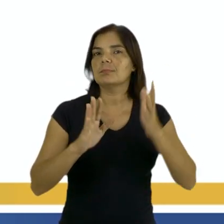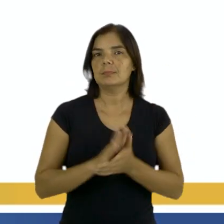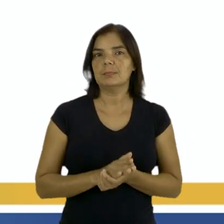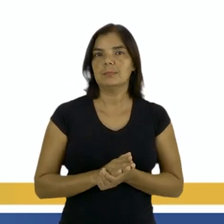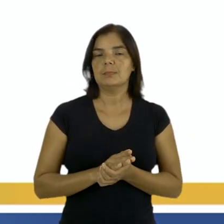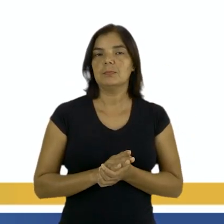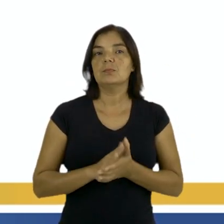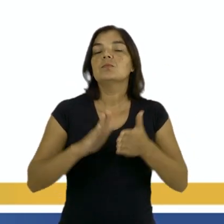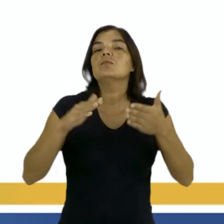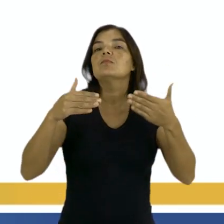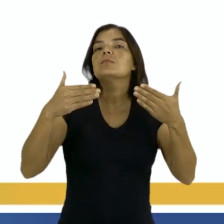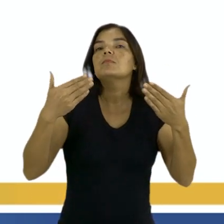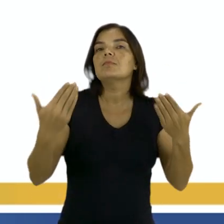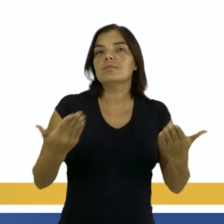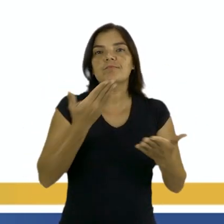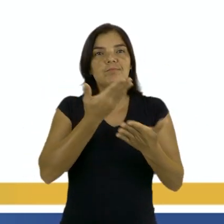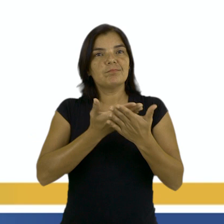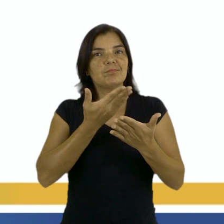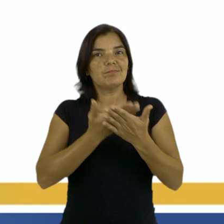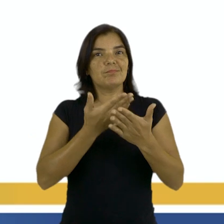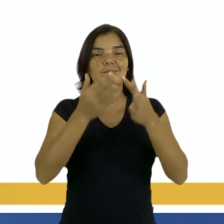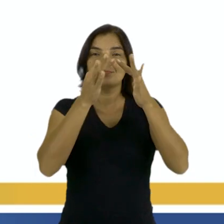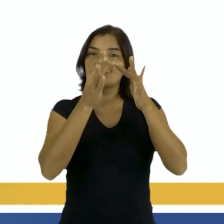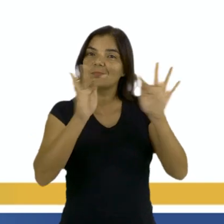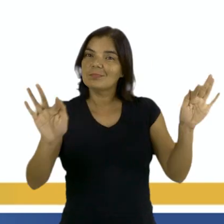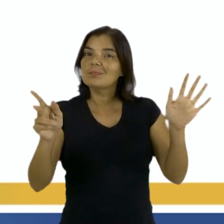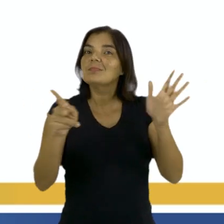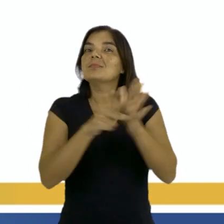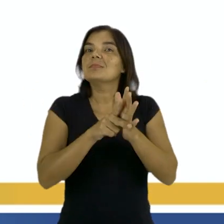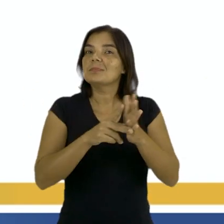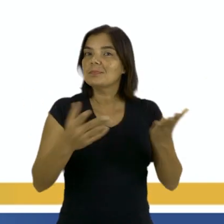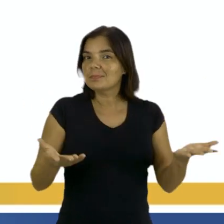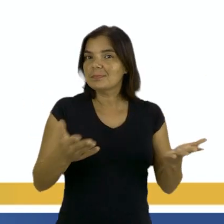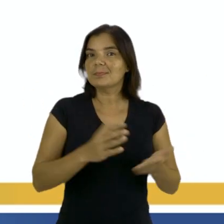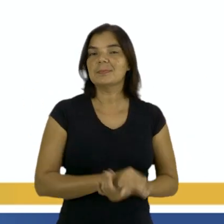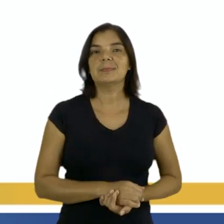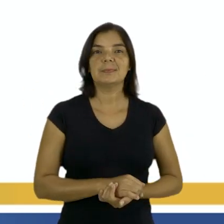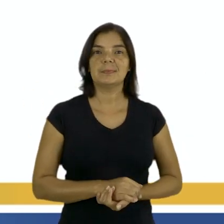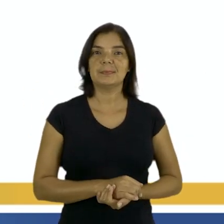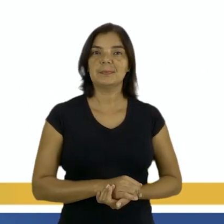A qual dos conceitos que nós estudamos essa frase pertence, hein?